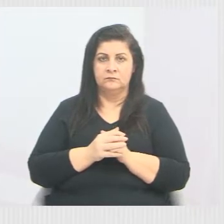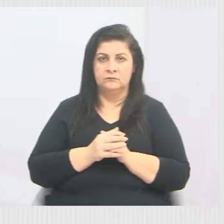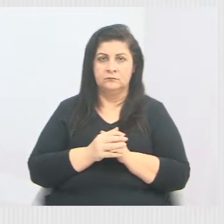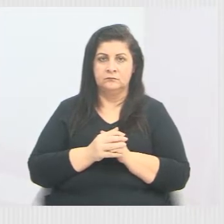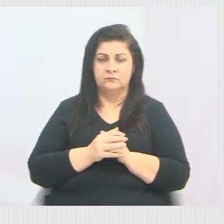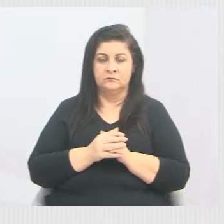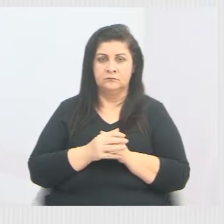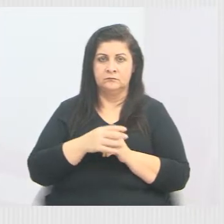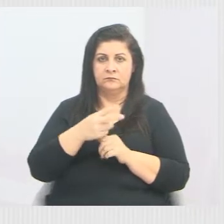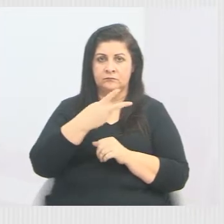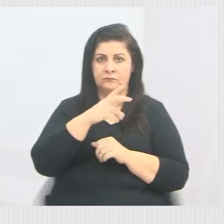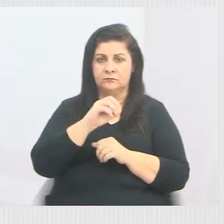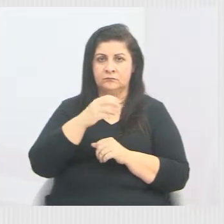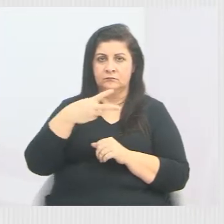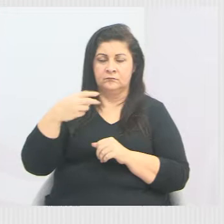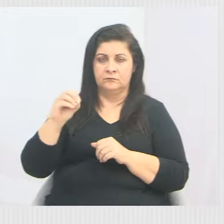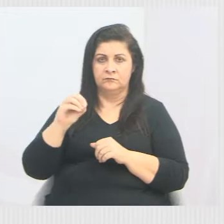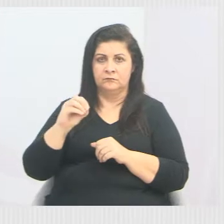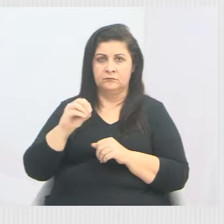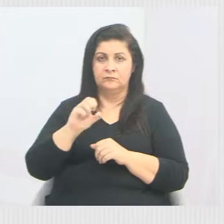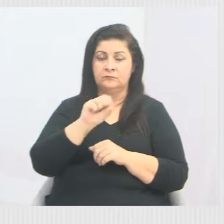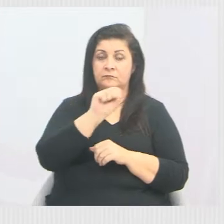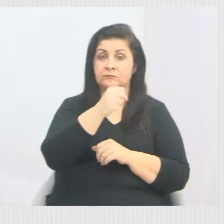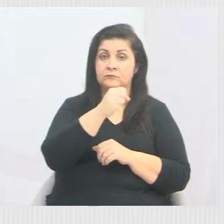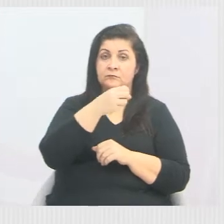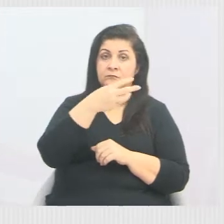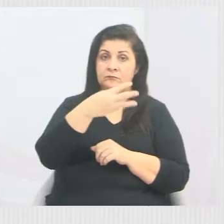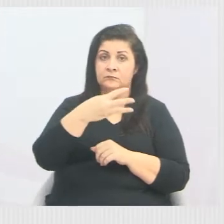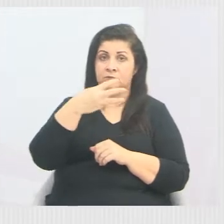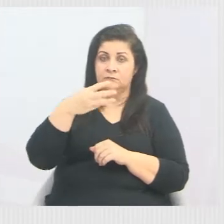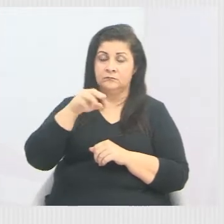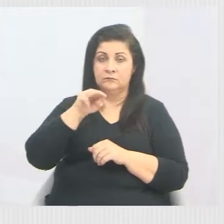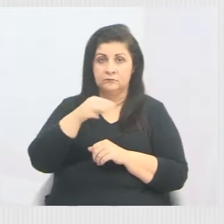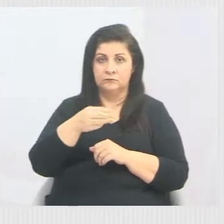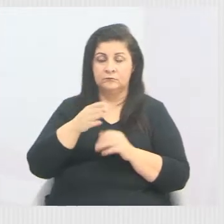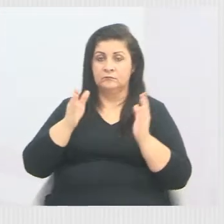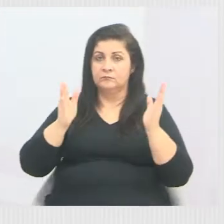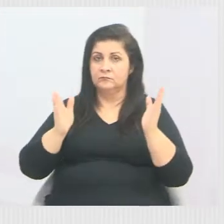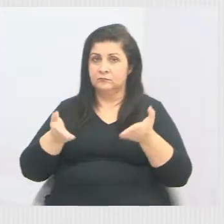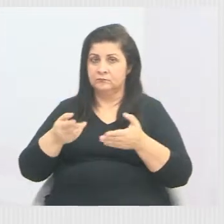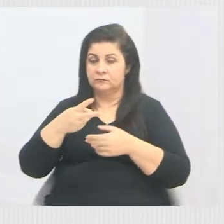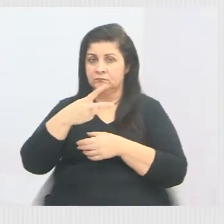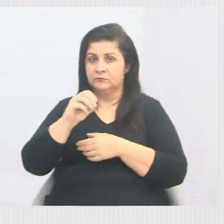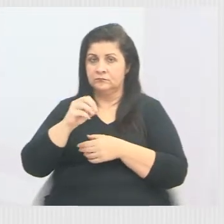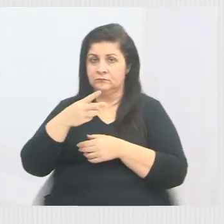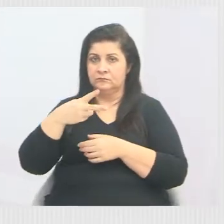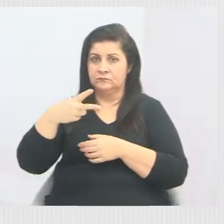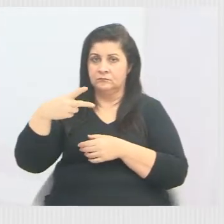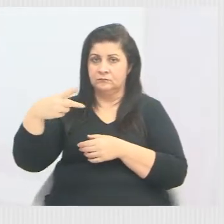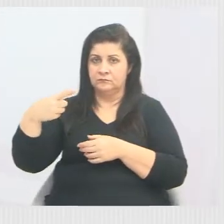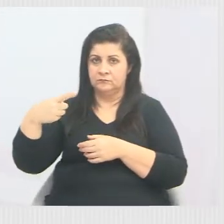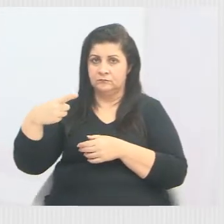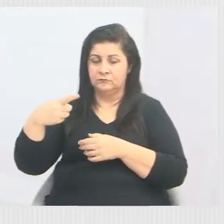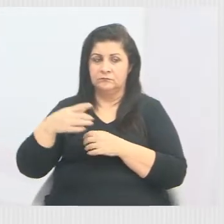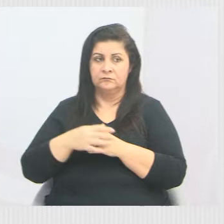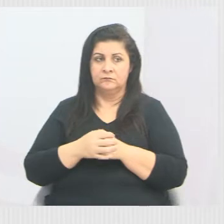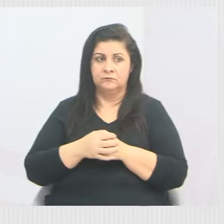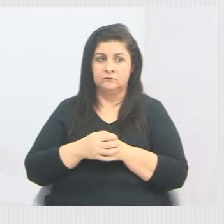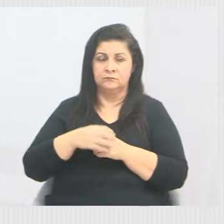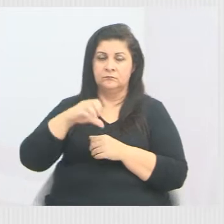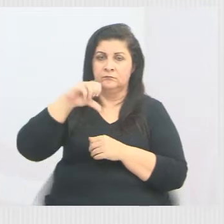aqui em 2020 ele foi 836 milhões e agora em 2021